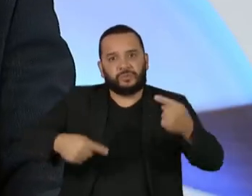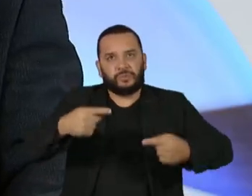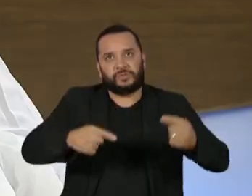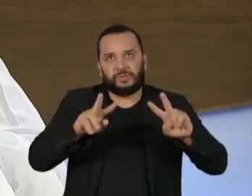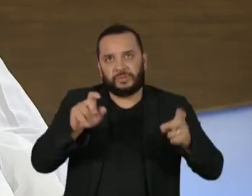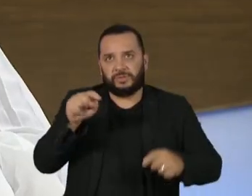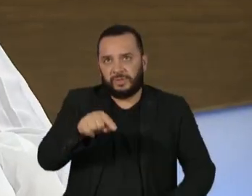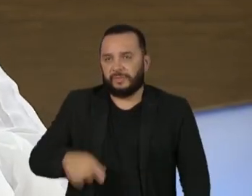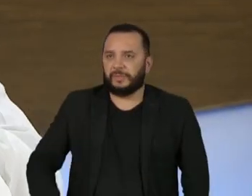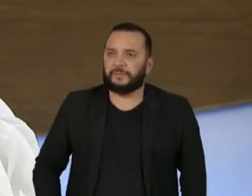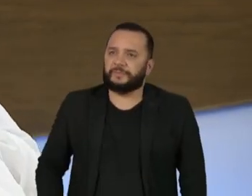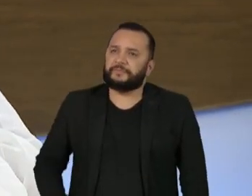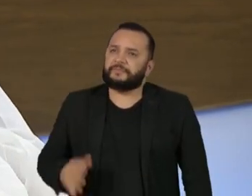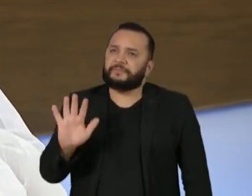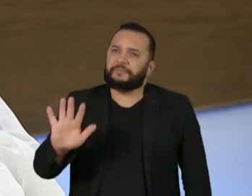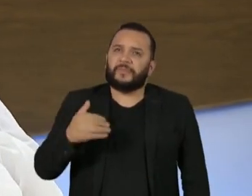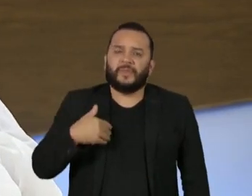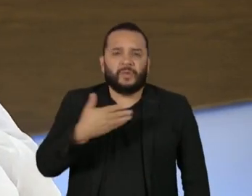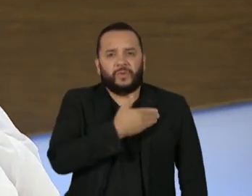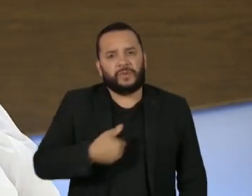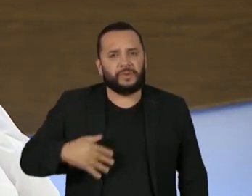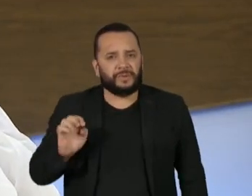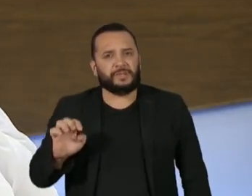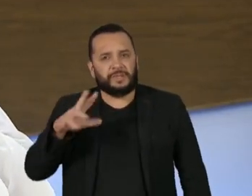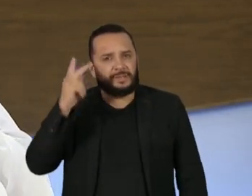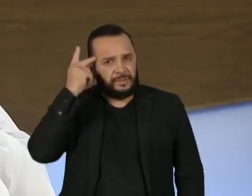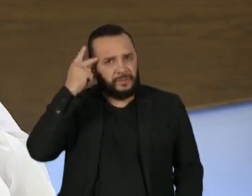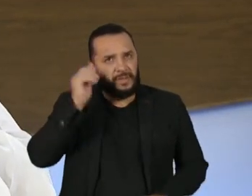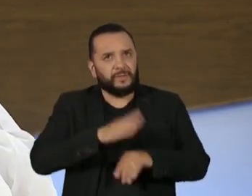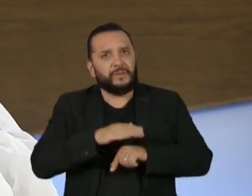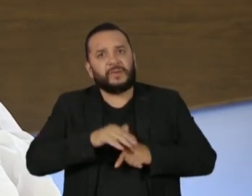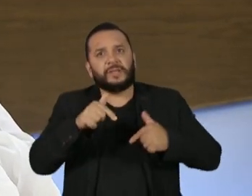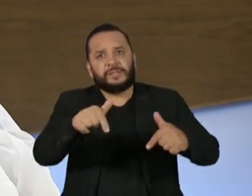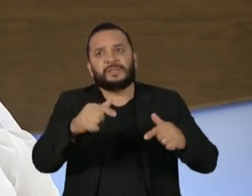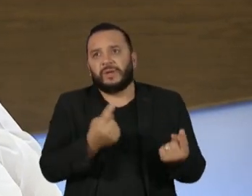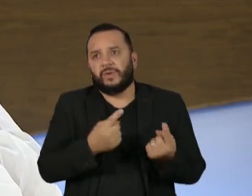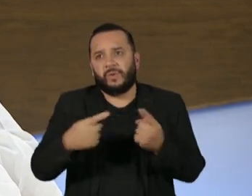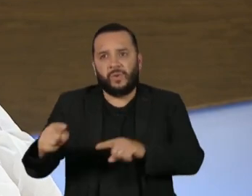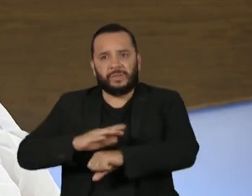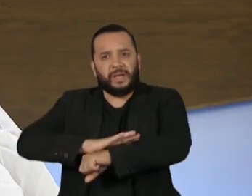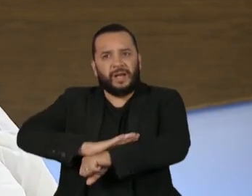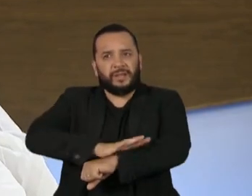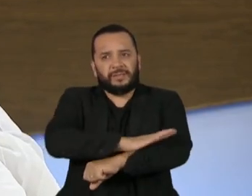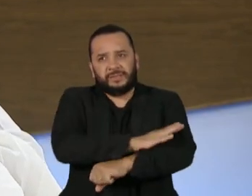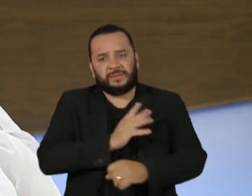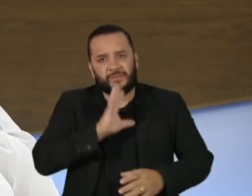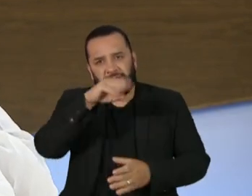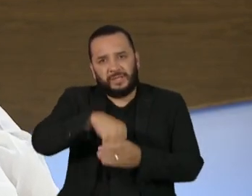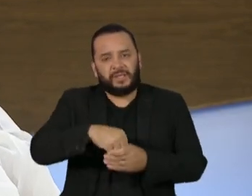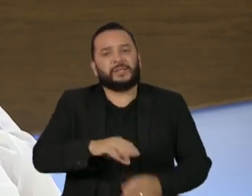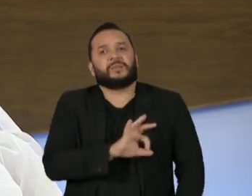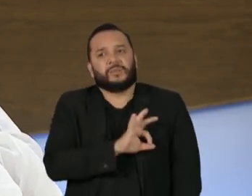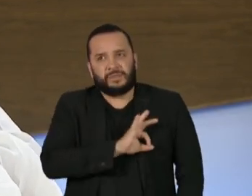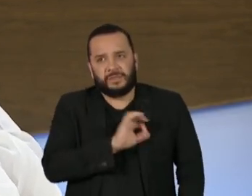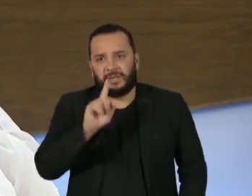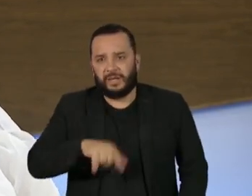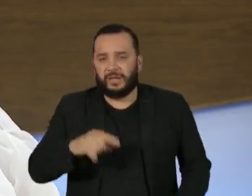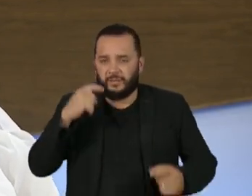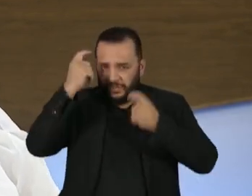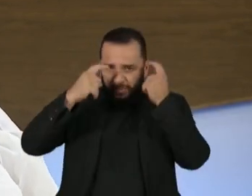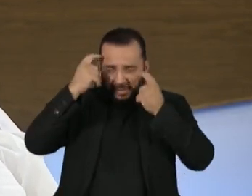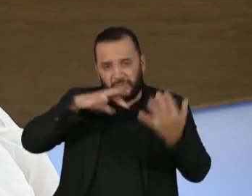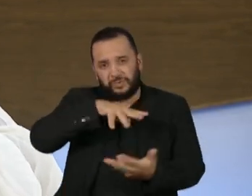secretário eu gostaria de saber o que que o governo do estado vai fazer efetivamente para combater o racismo dentro da polícia essa é uma preocupação Mundial